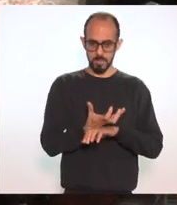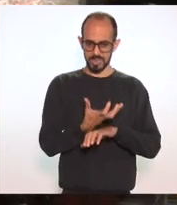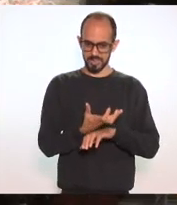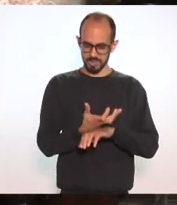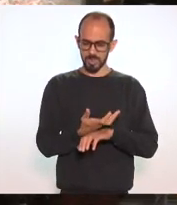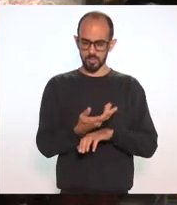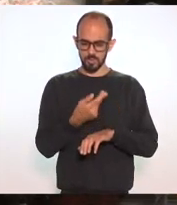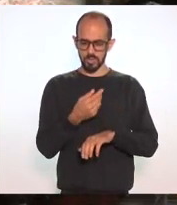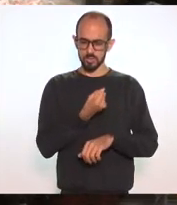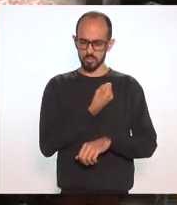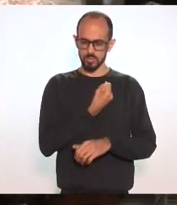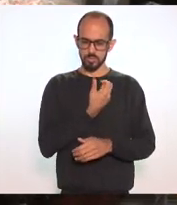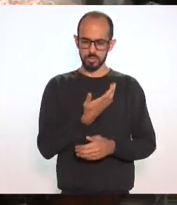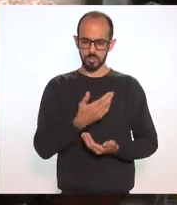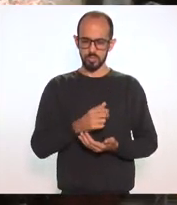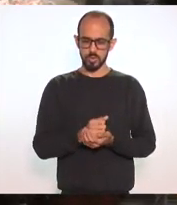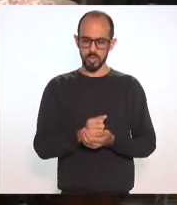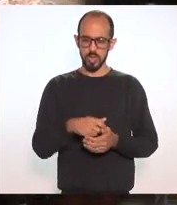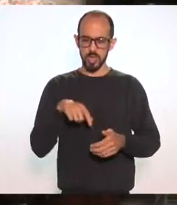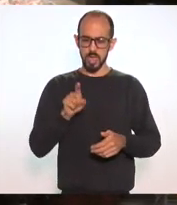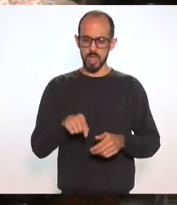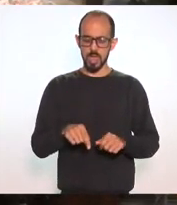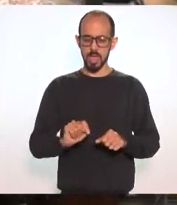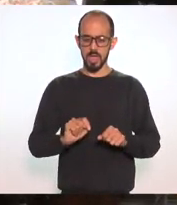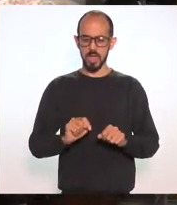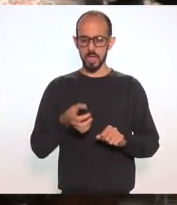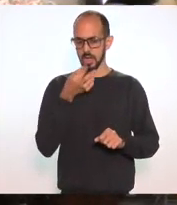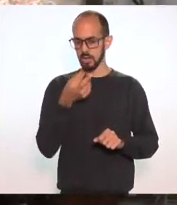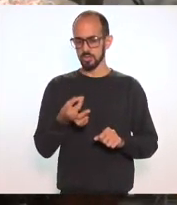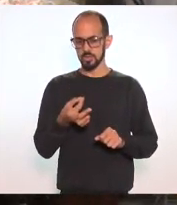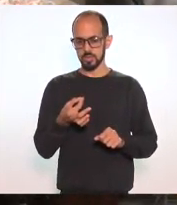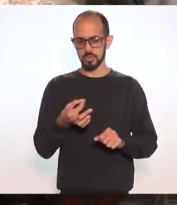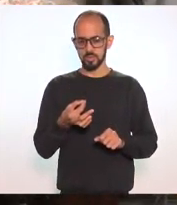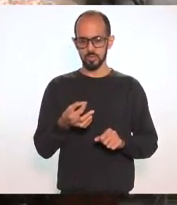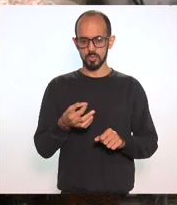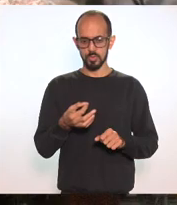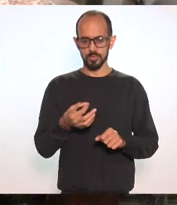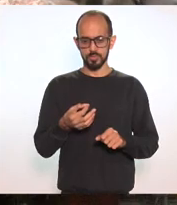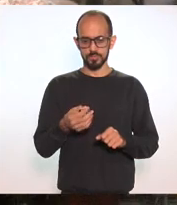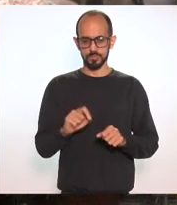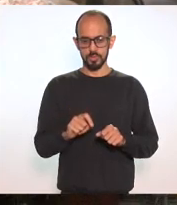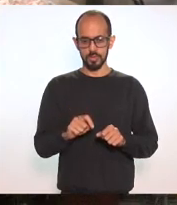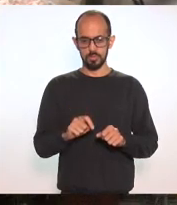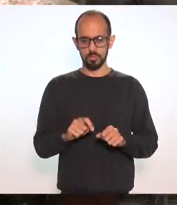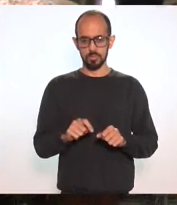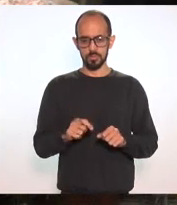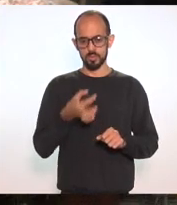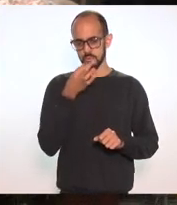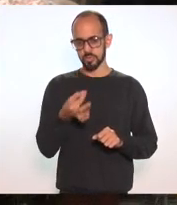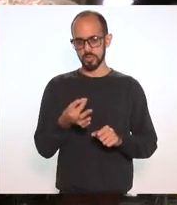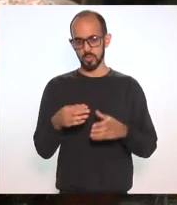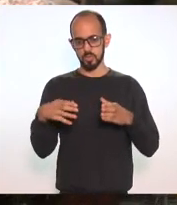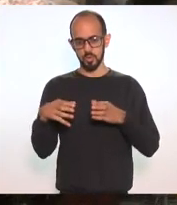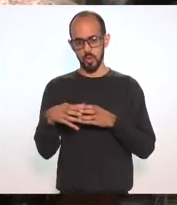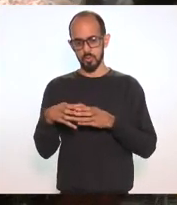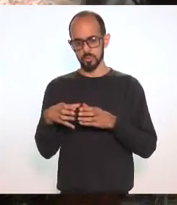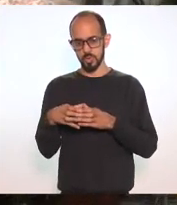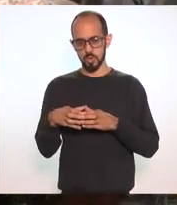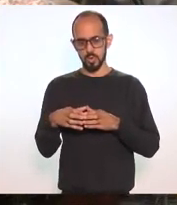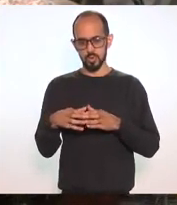817719/8. Pendente de pareceres das comissões de normas internas e proposições externas. Para emitir parecer pela Comissão de Normas